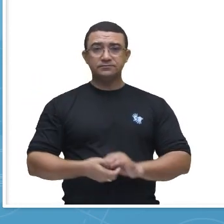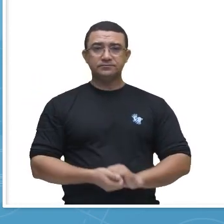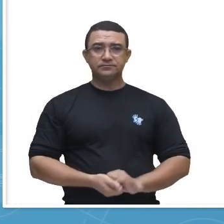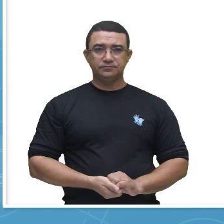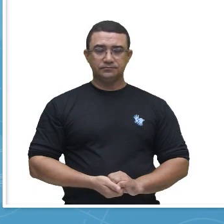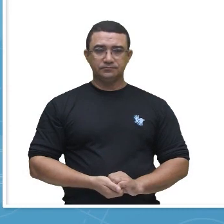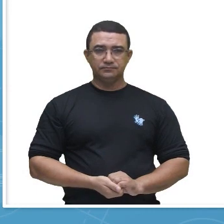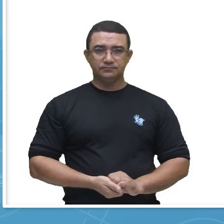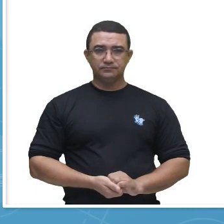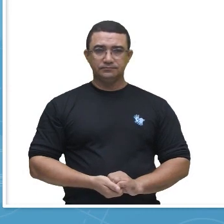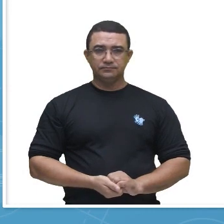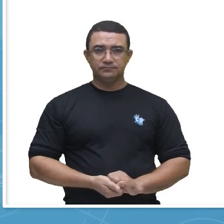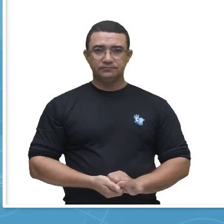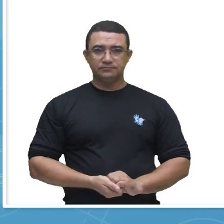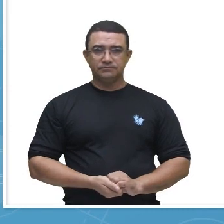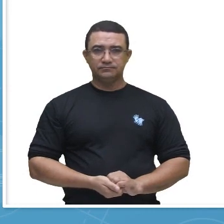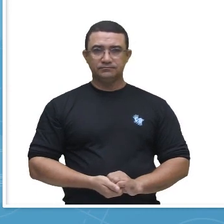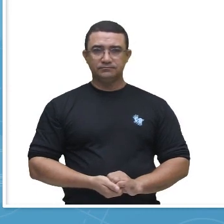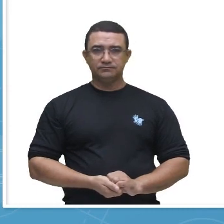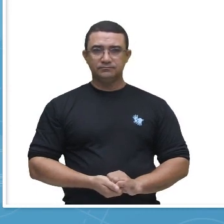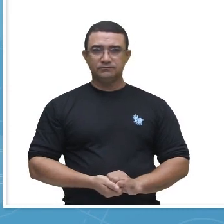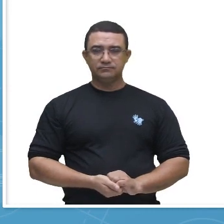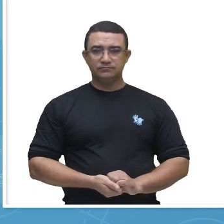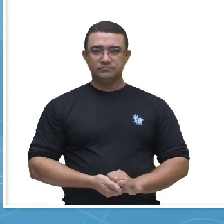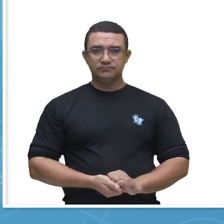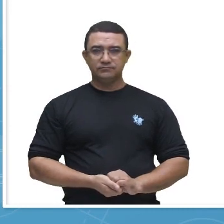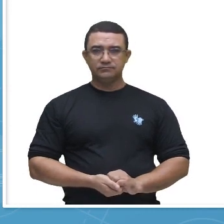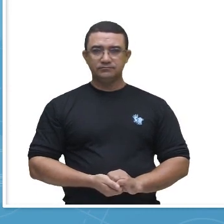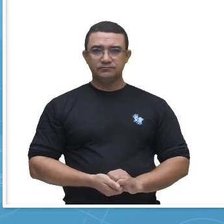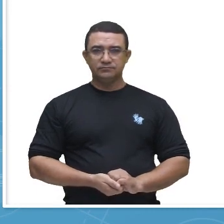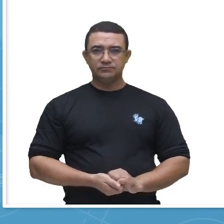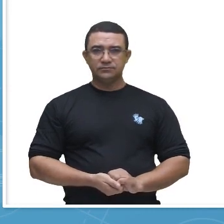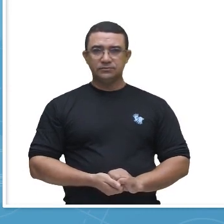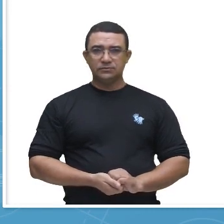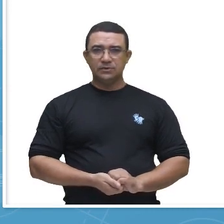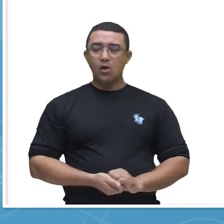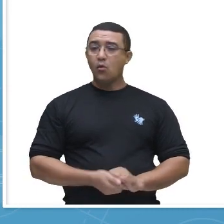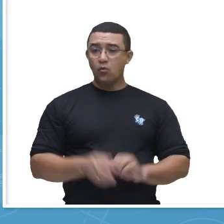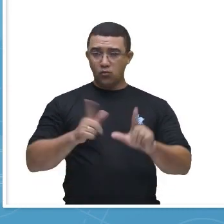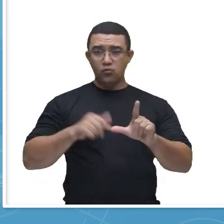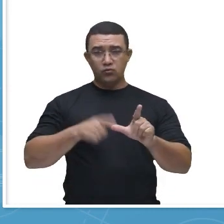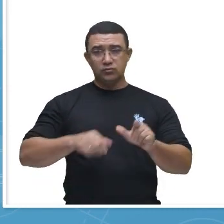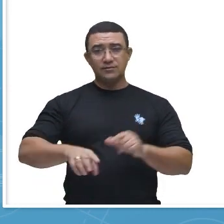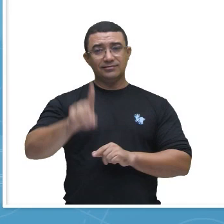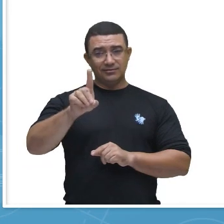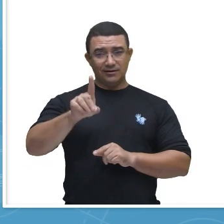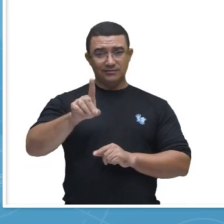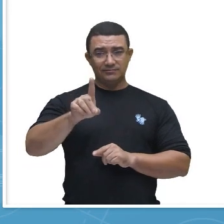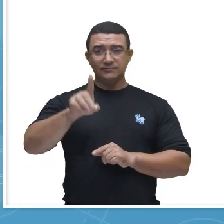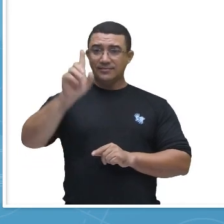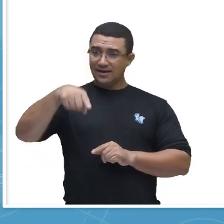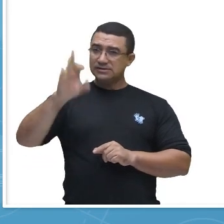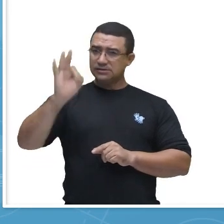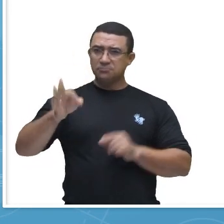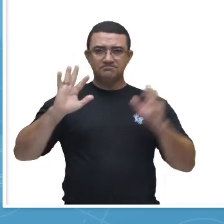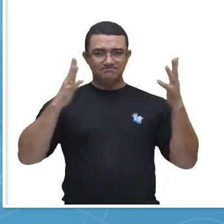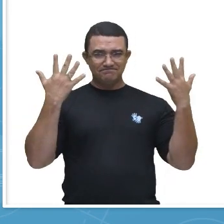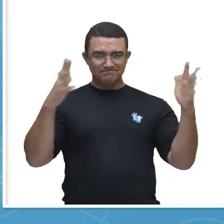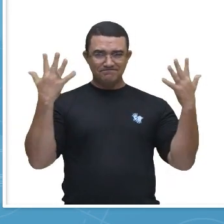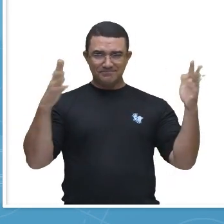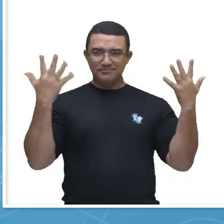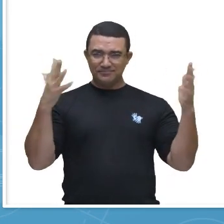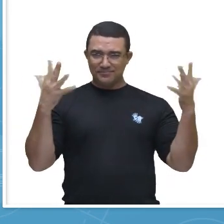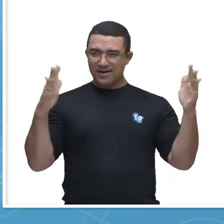tá? Gente, olha só, no nosso gabarito, né, nós colocamos aqui a letra D, parabéns aí para